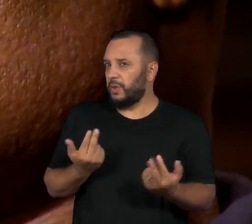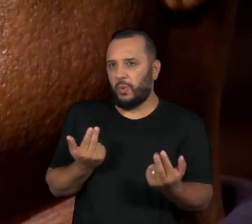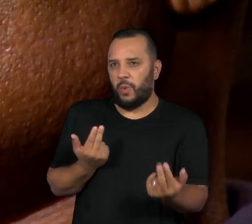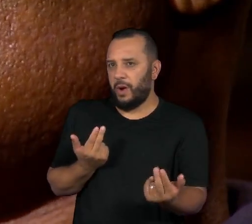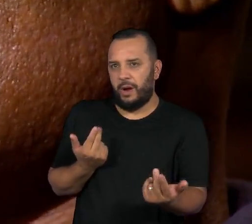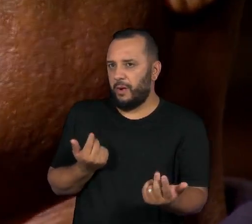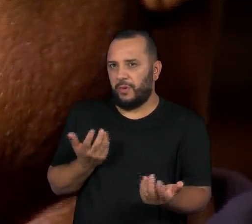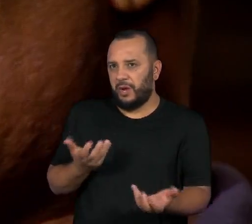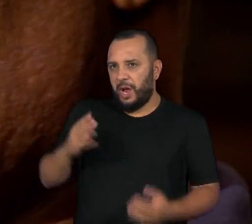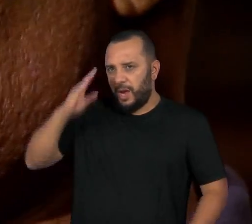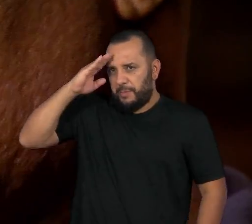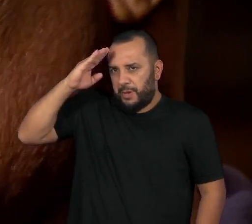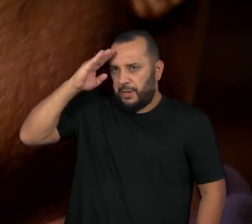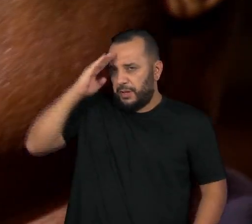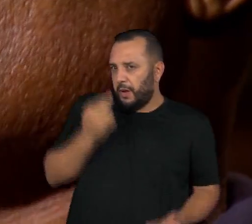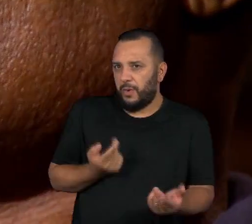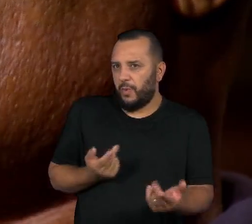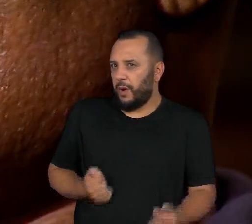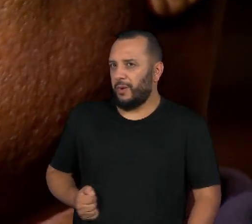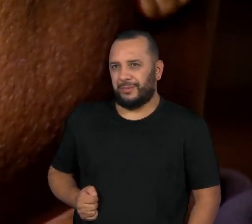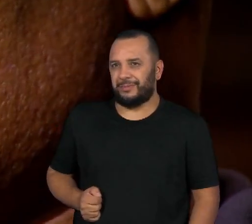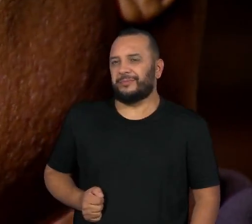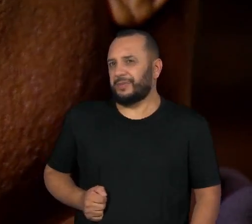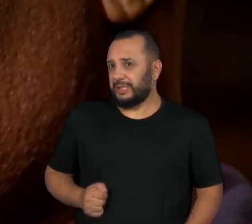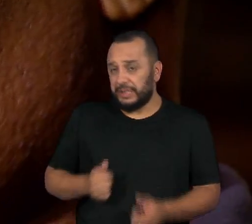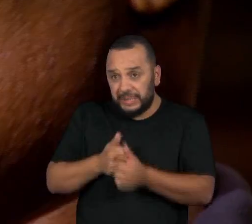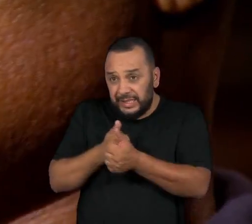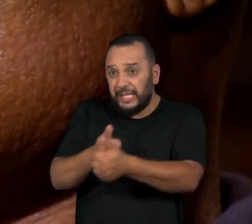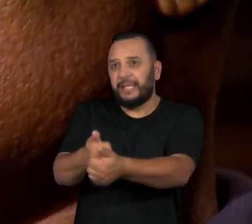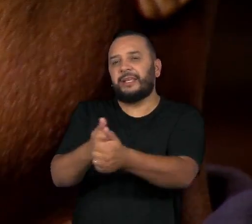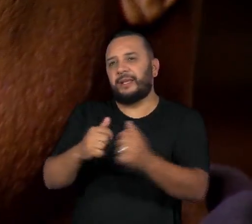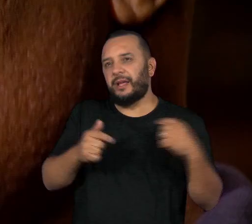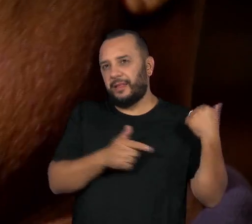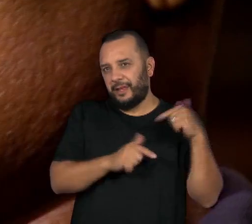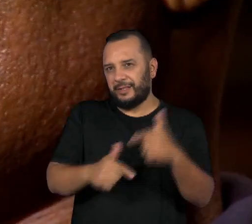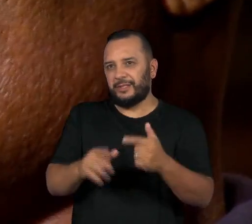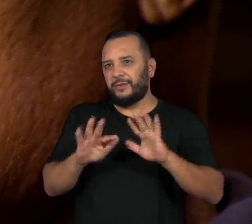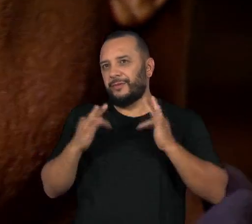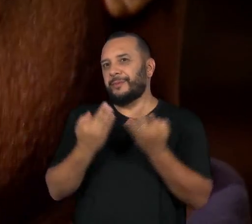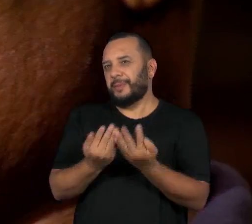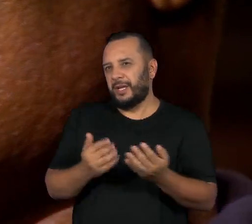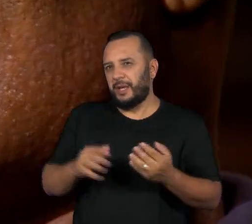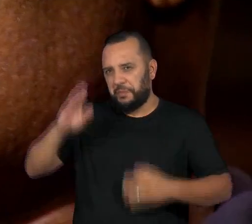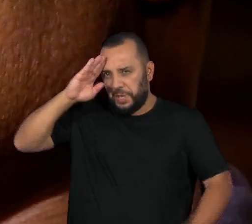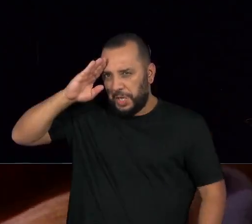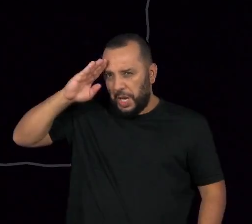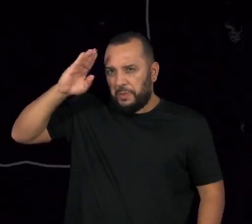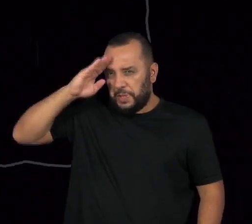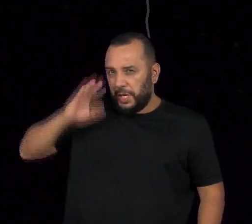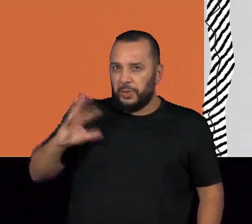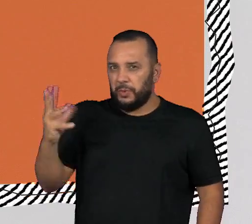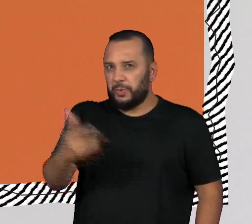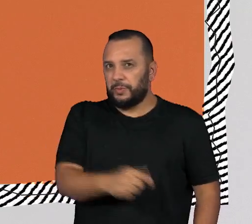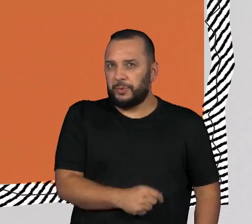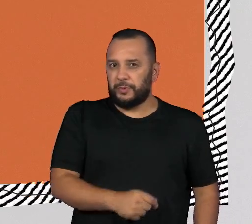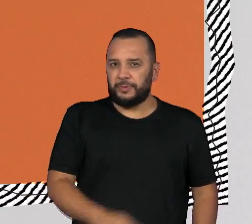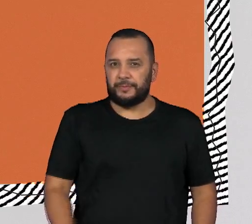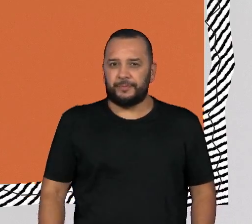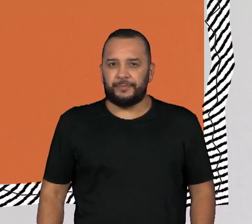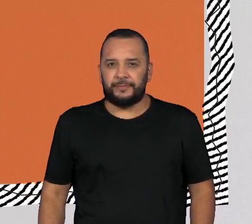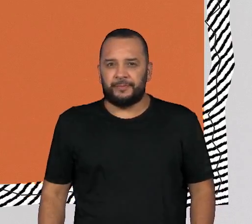fossem militares e tal. Sim. E seguissem a tradição da família, ser militar, aquela coisa.